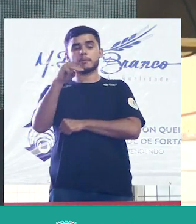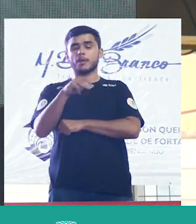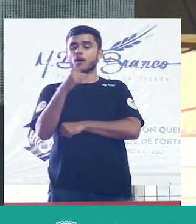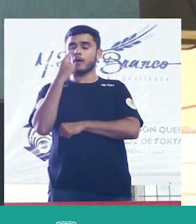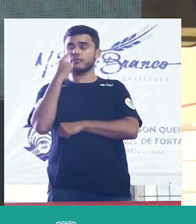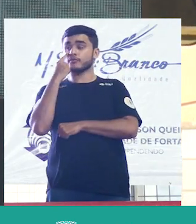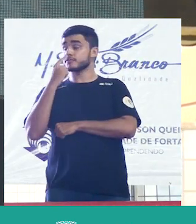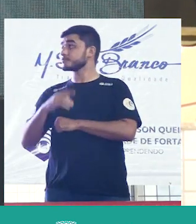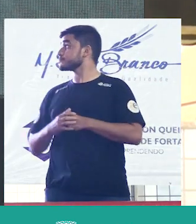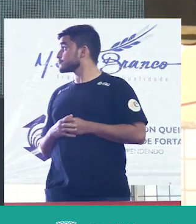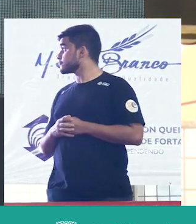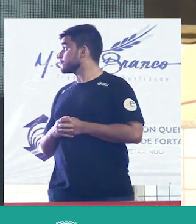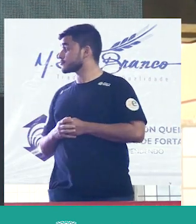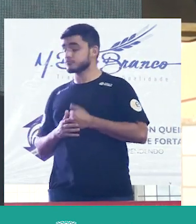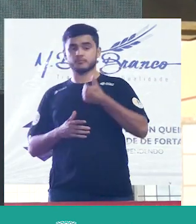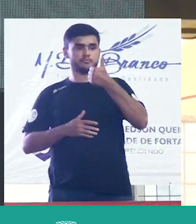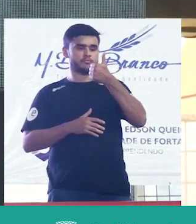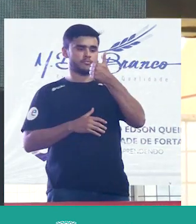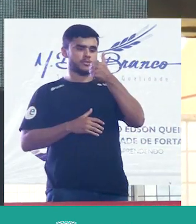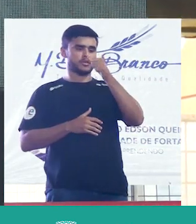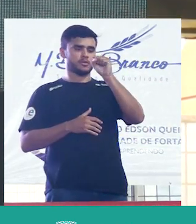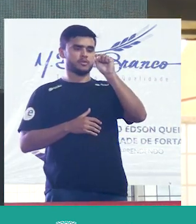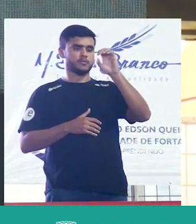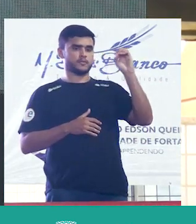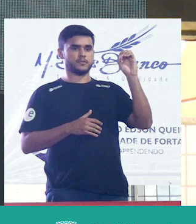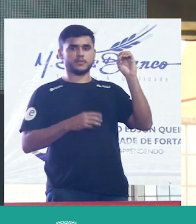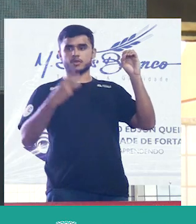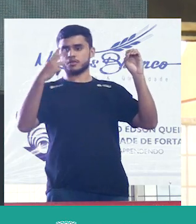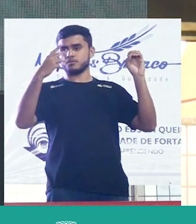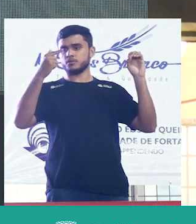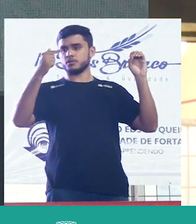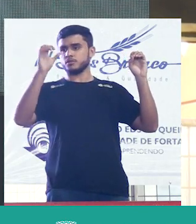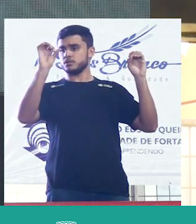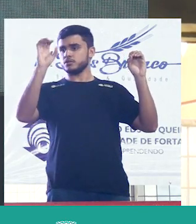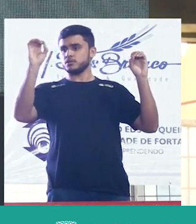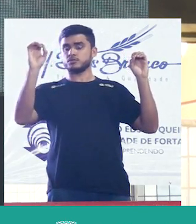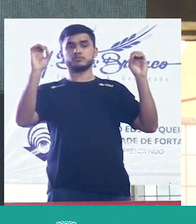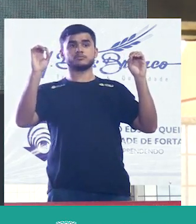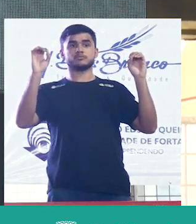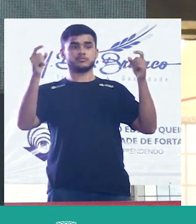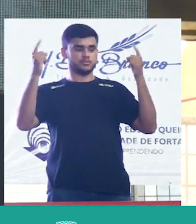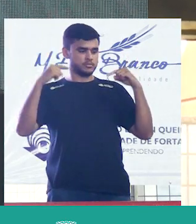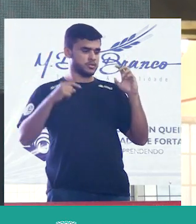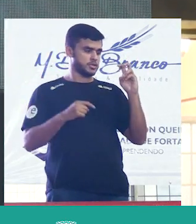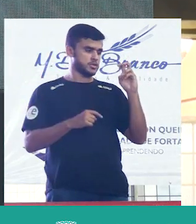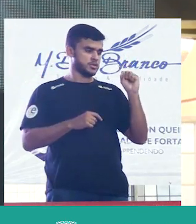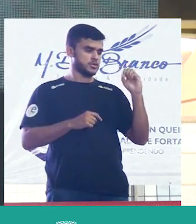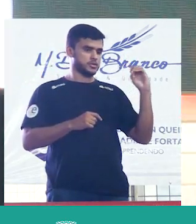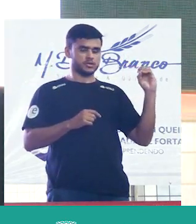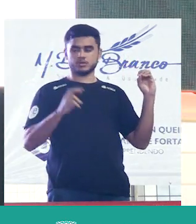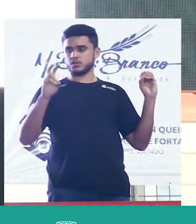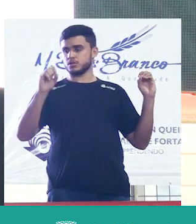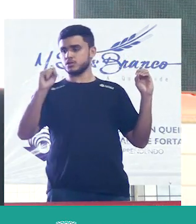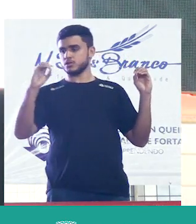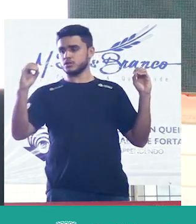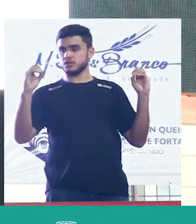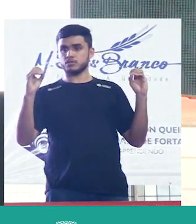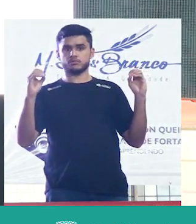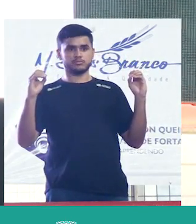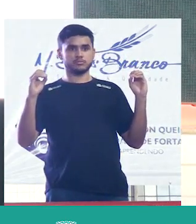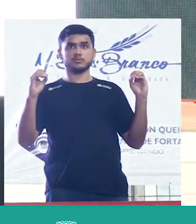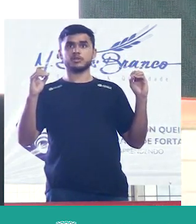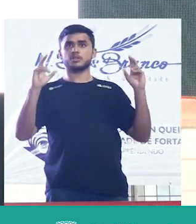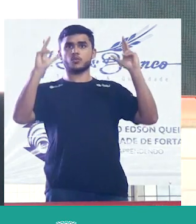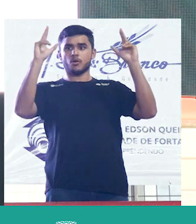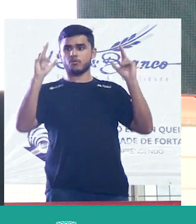que 180 está para 3.760, assim como 580 está para 580? Está na